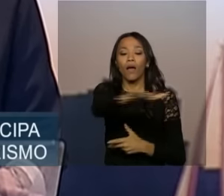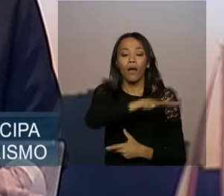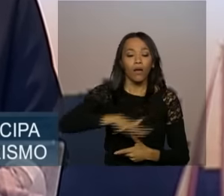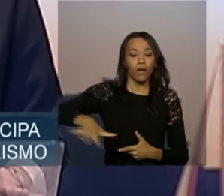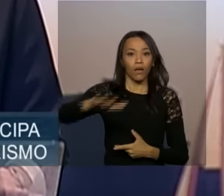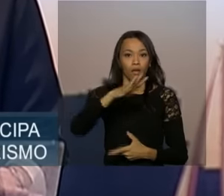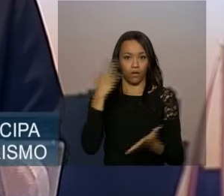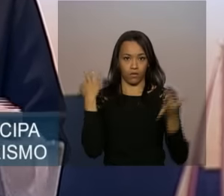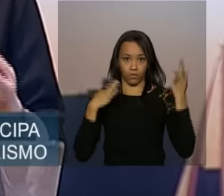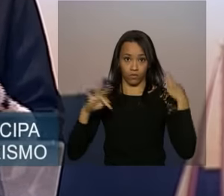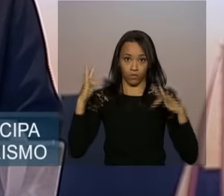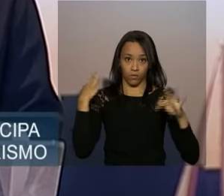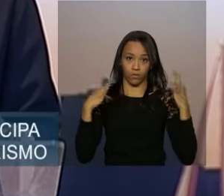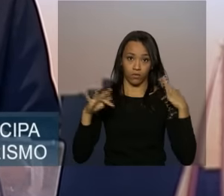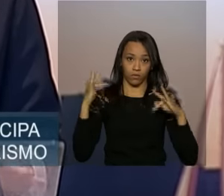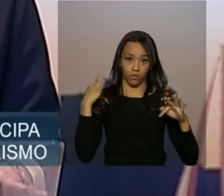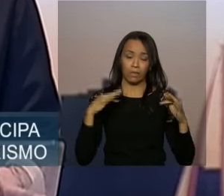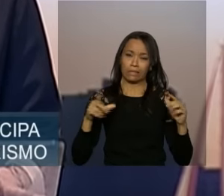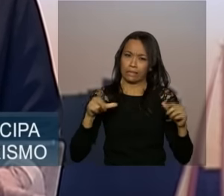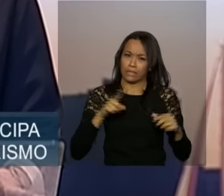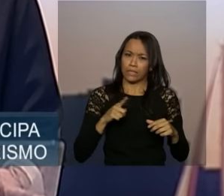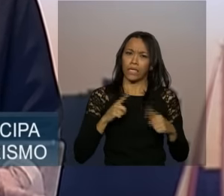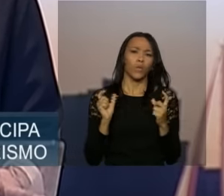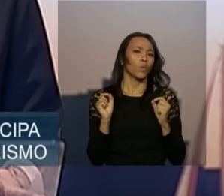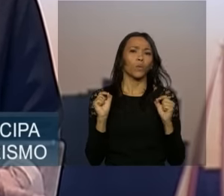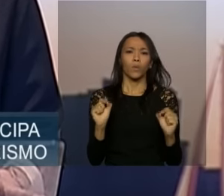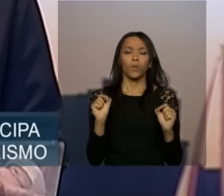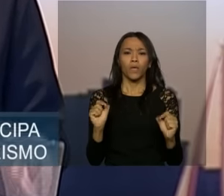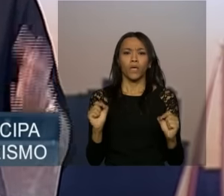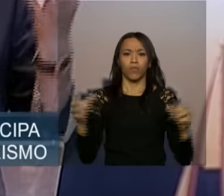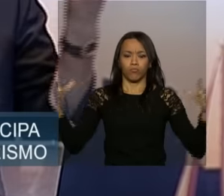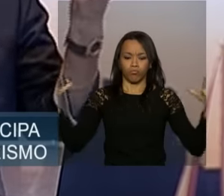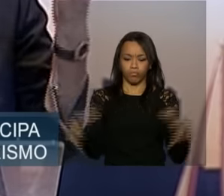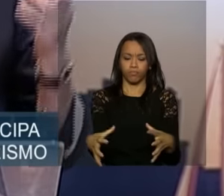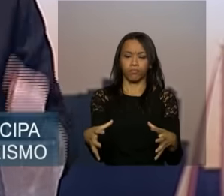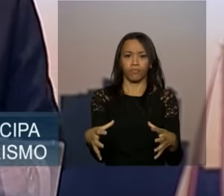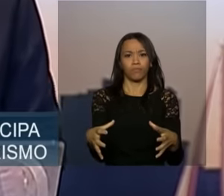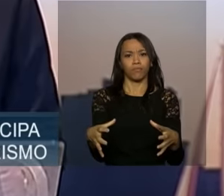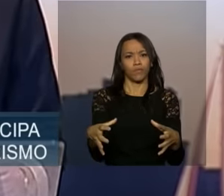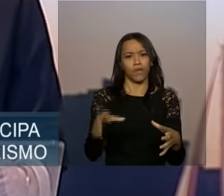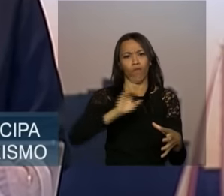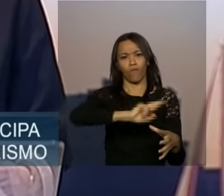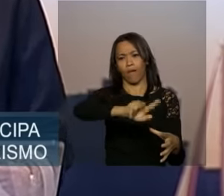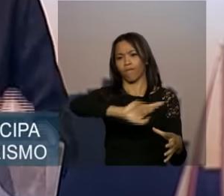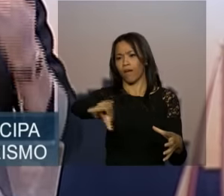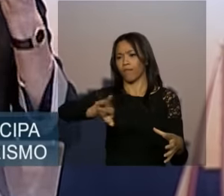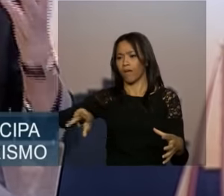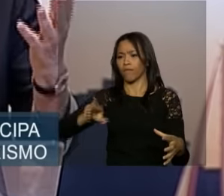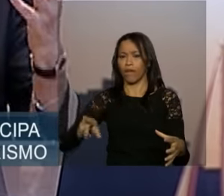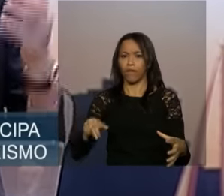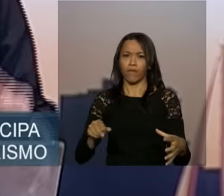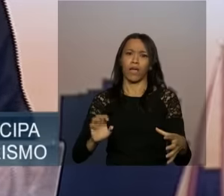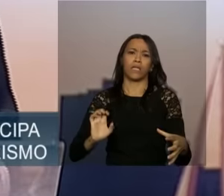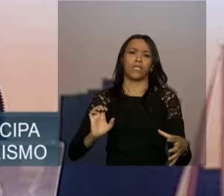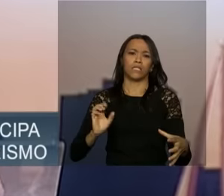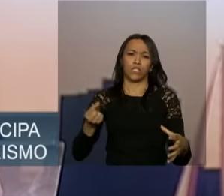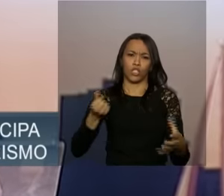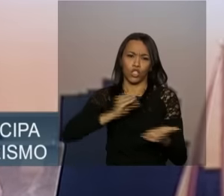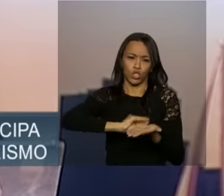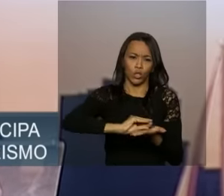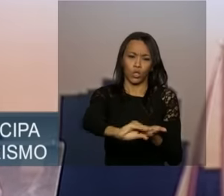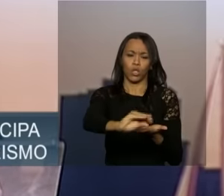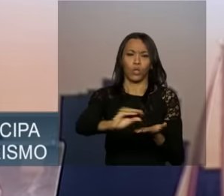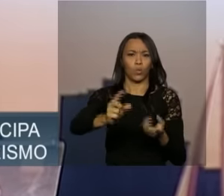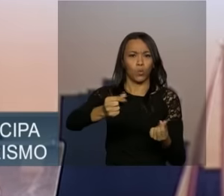tem a capacidade de congregar, junto com grandes empreendimentos, que exigem grandes investimentos